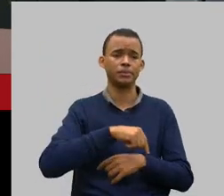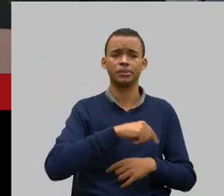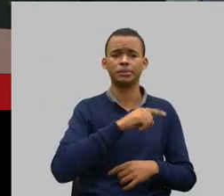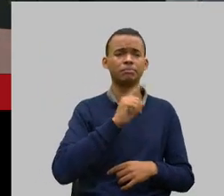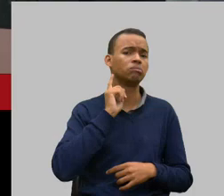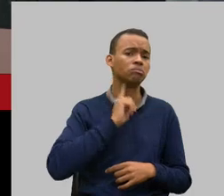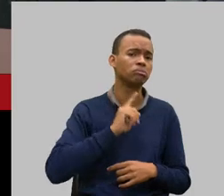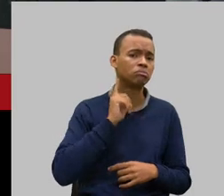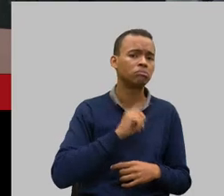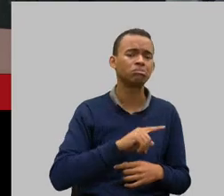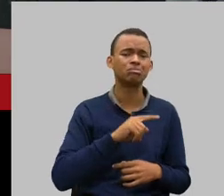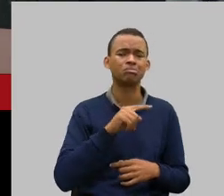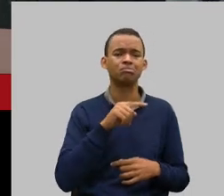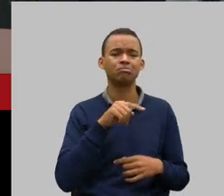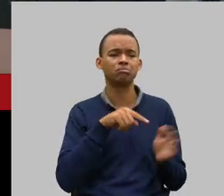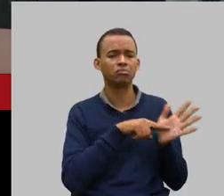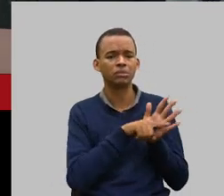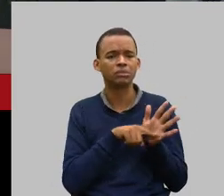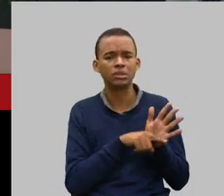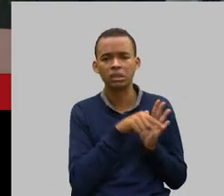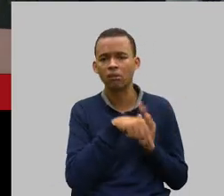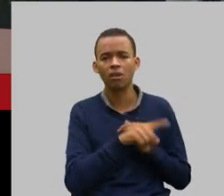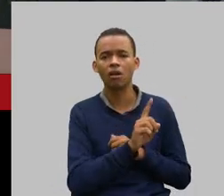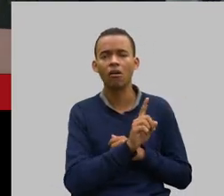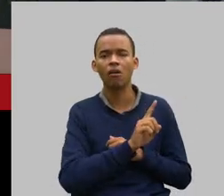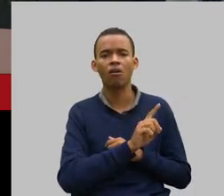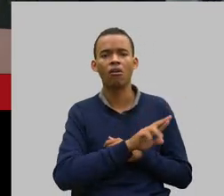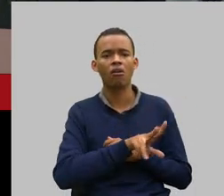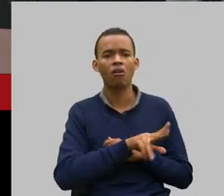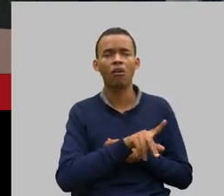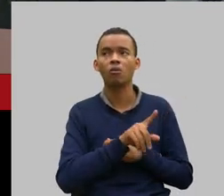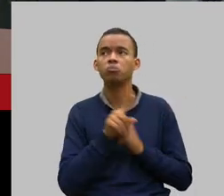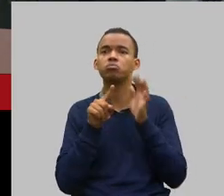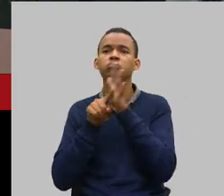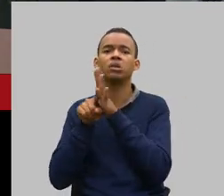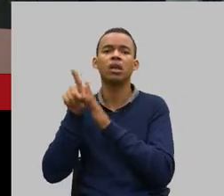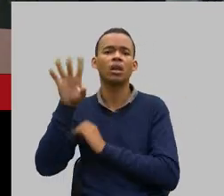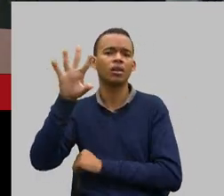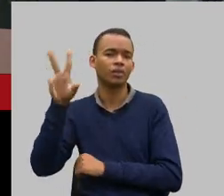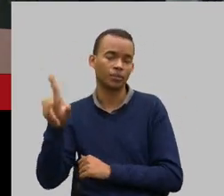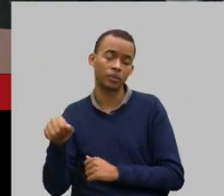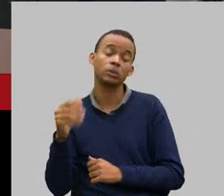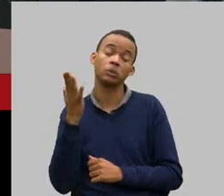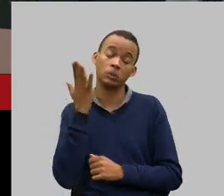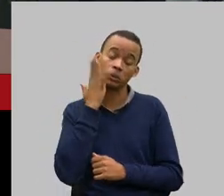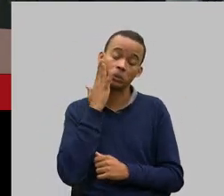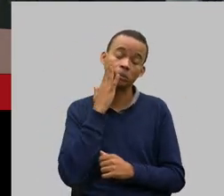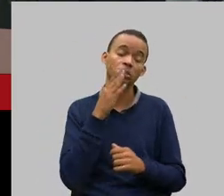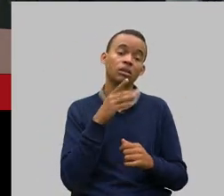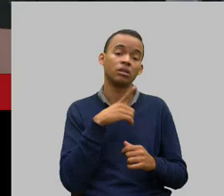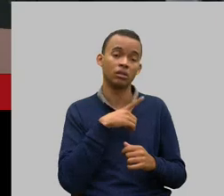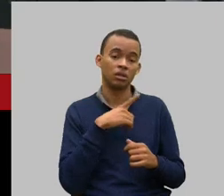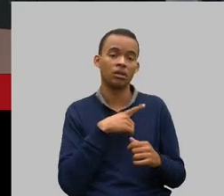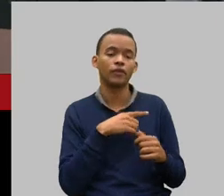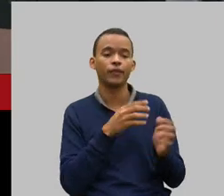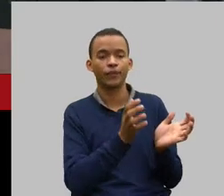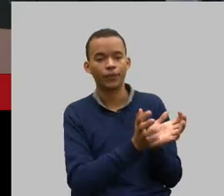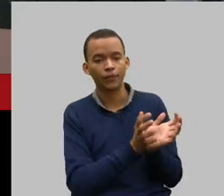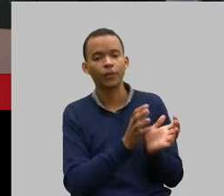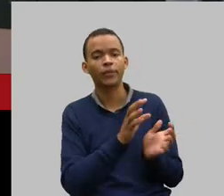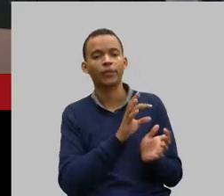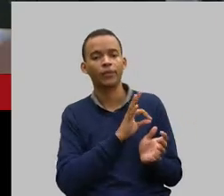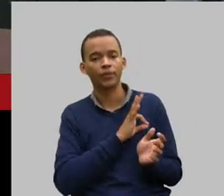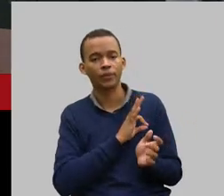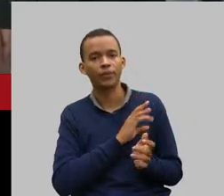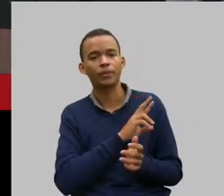questão de política pública né social é importante a gente entender esses movimentos pra gente poder recepcionar da